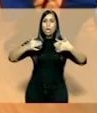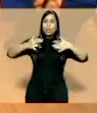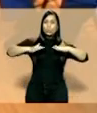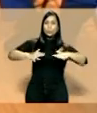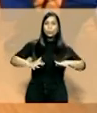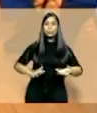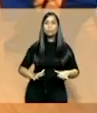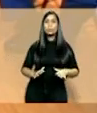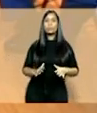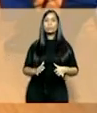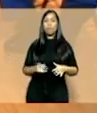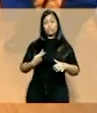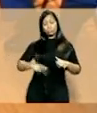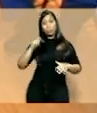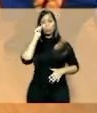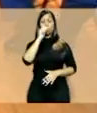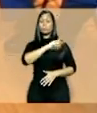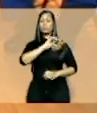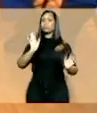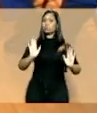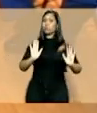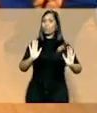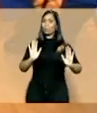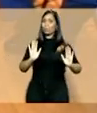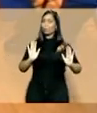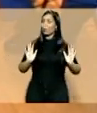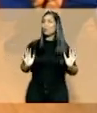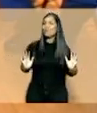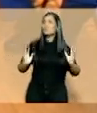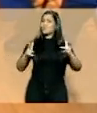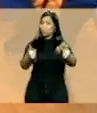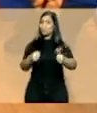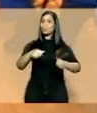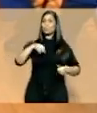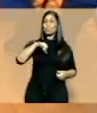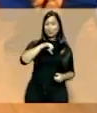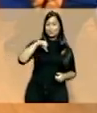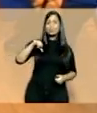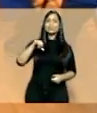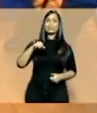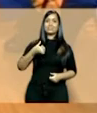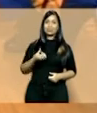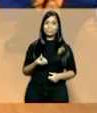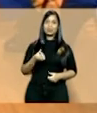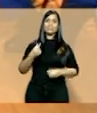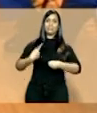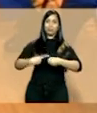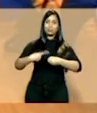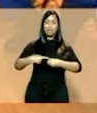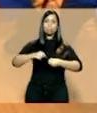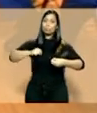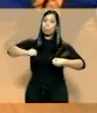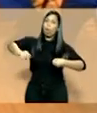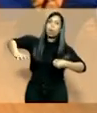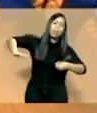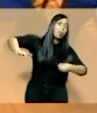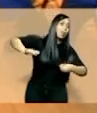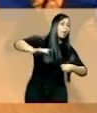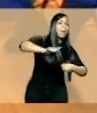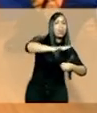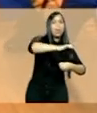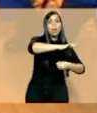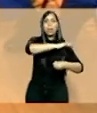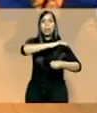tratando apenas de São José do Rio Preto. É a área do CPI, 96 municípios. É muito grande a diminuição de